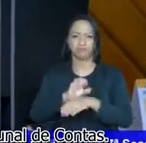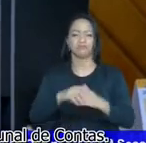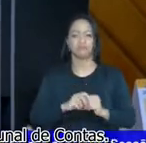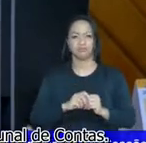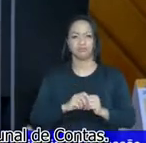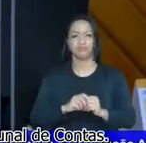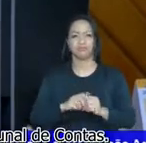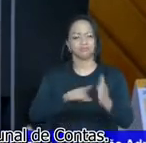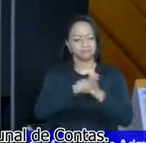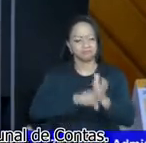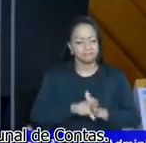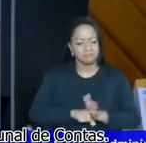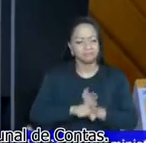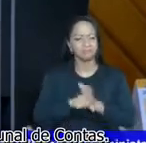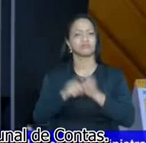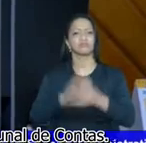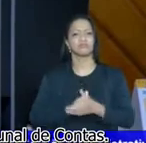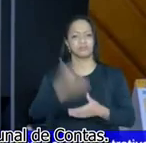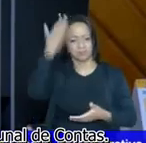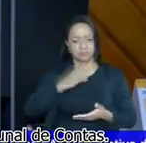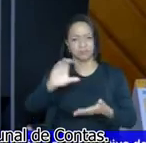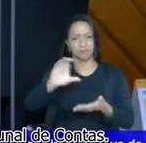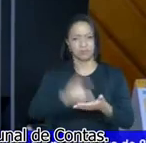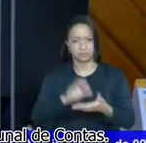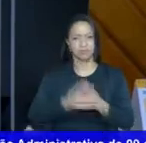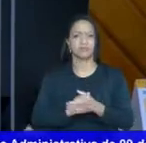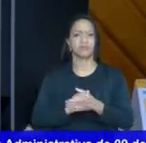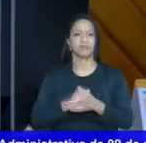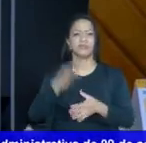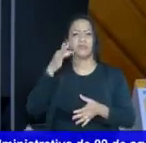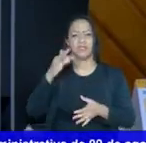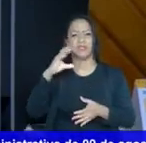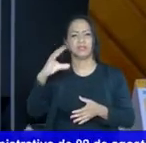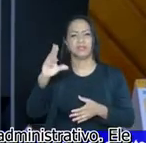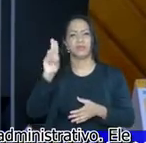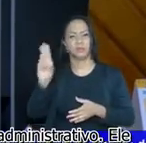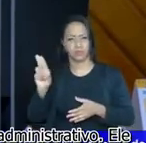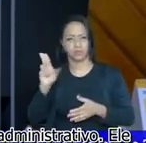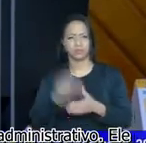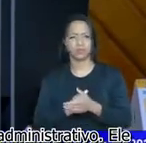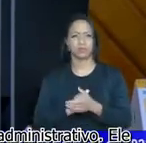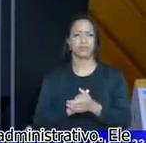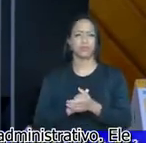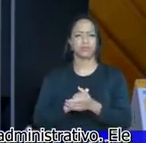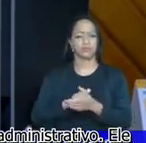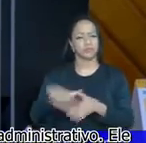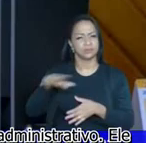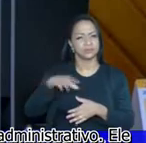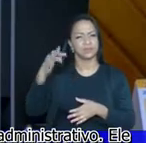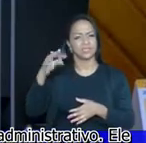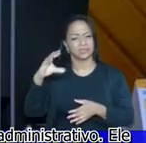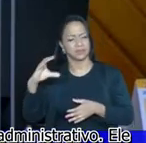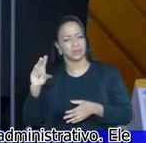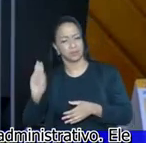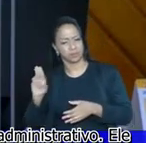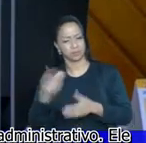ele é fiscalizado e as contas são prestadas pelo respectivo Tribunal de Contas. Esse órgão, Tribunal de Contas, todo mundo